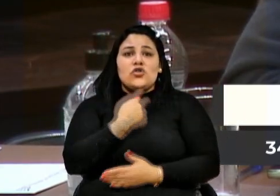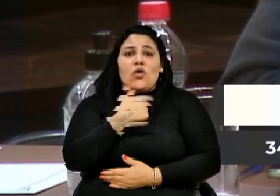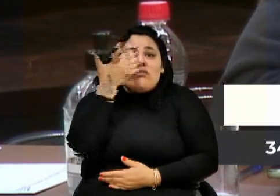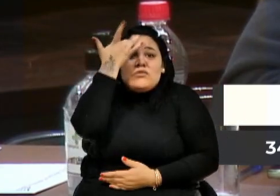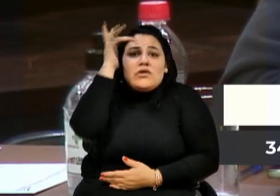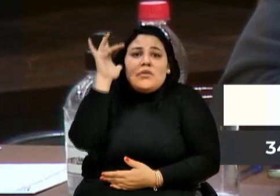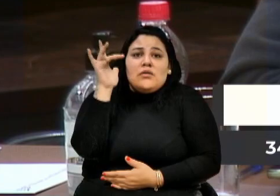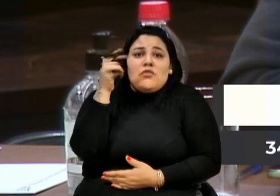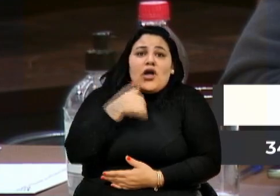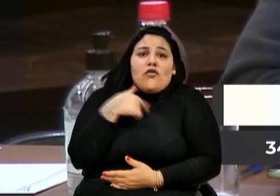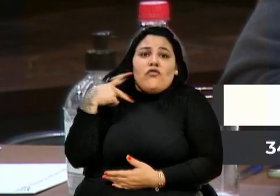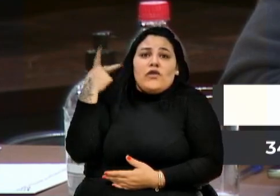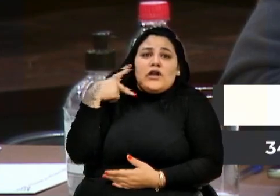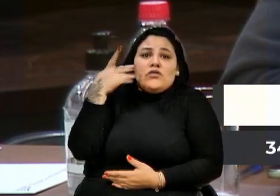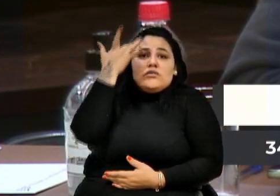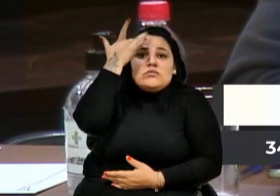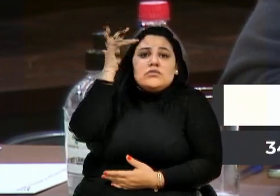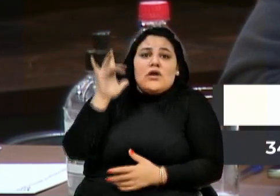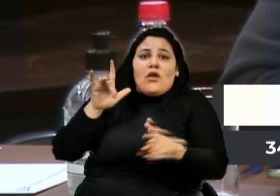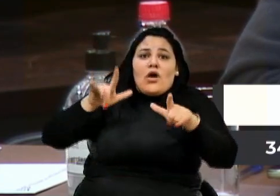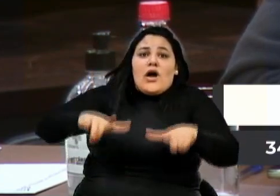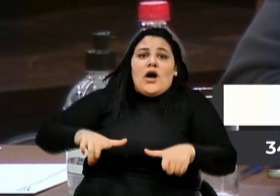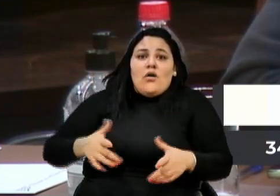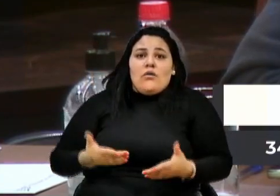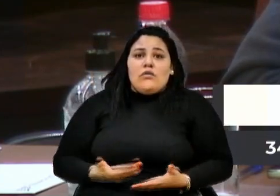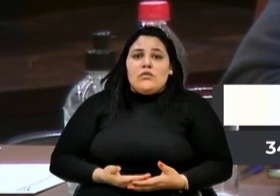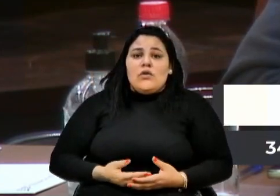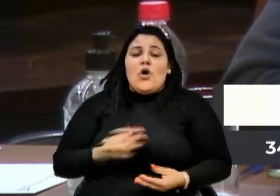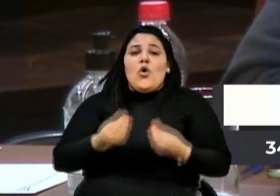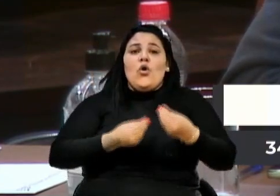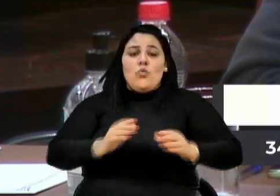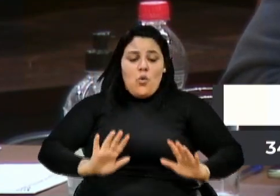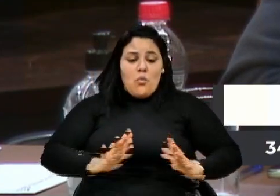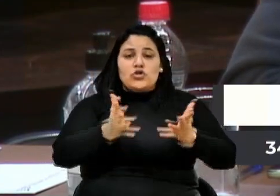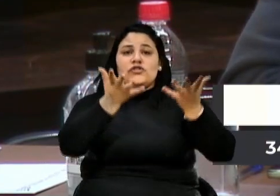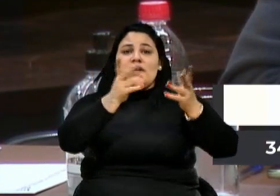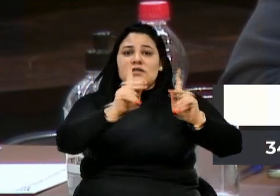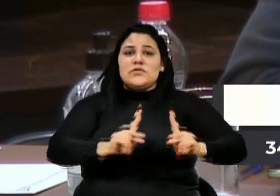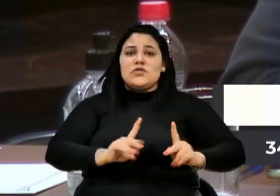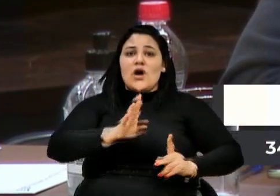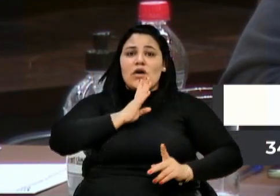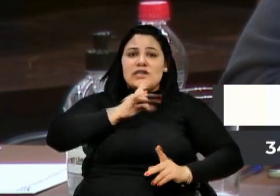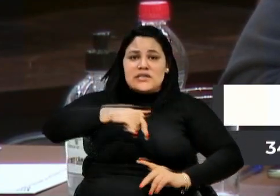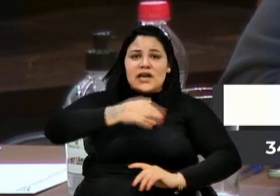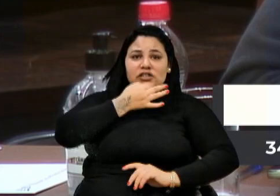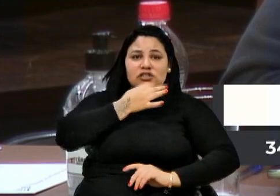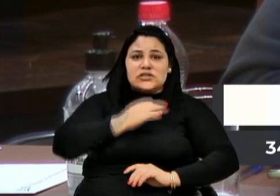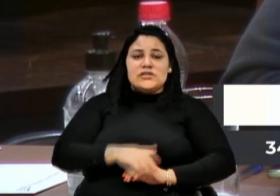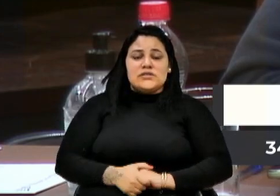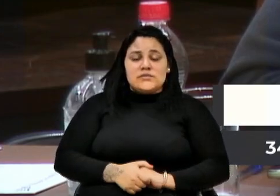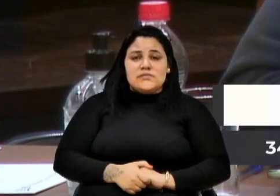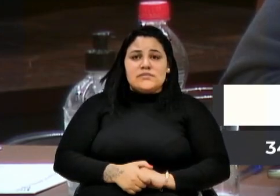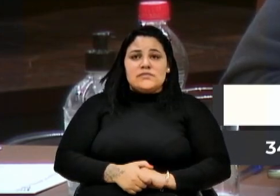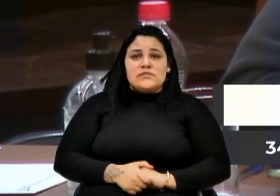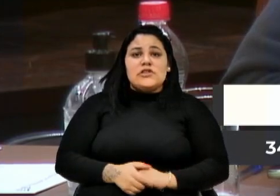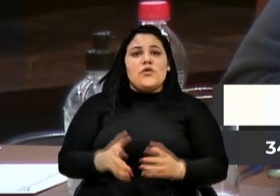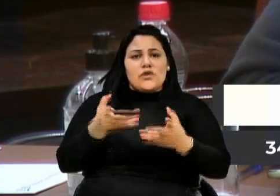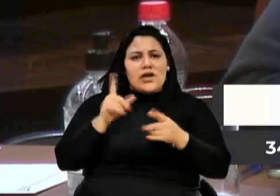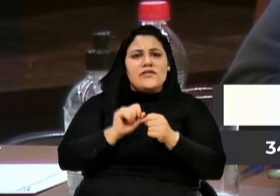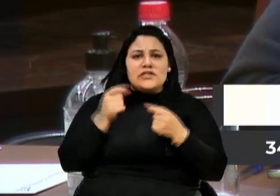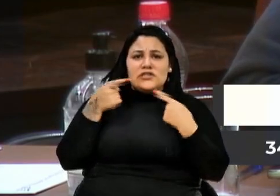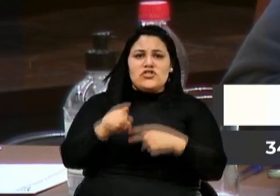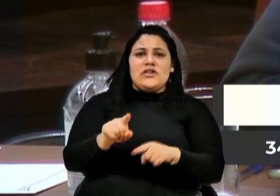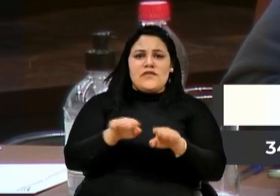aonde são esses locais? Né? Como a gente entusiasma o povo a vir a conhecer? Então, eu quero fazer esse desafio à